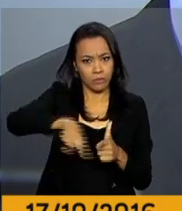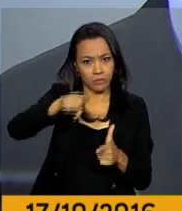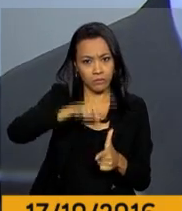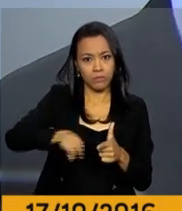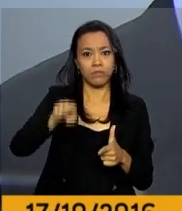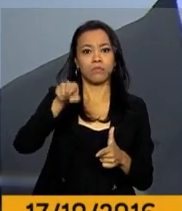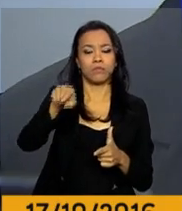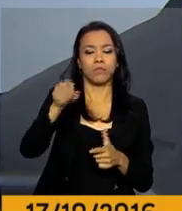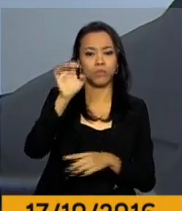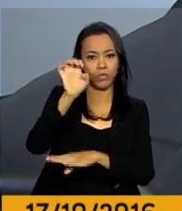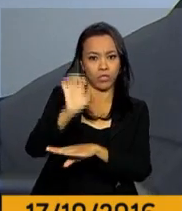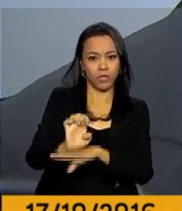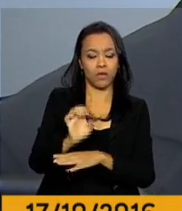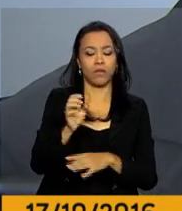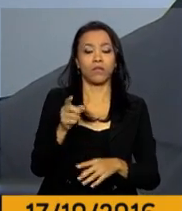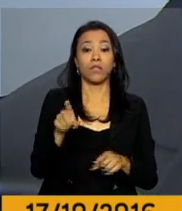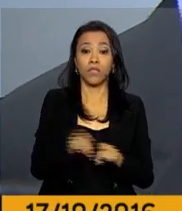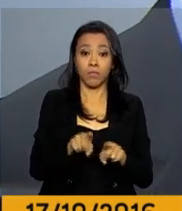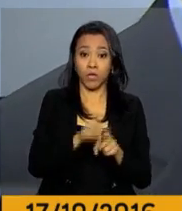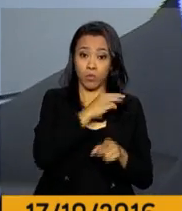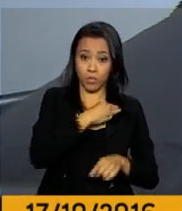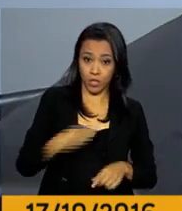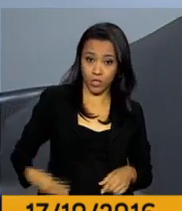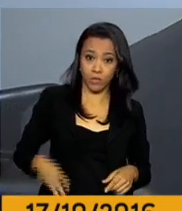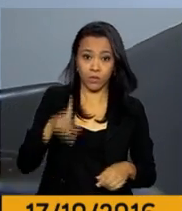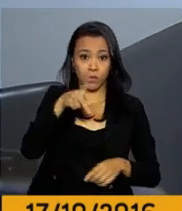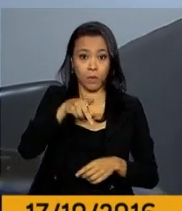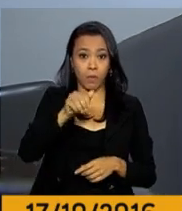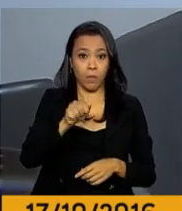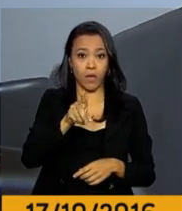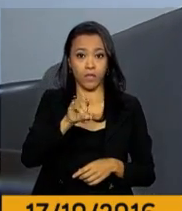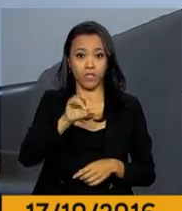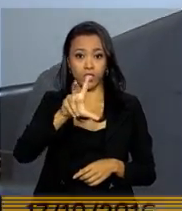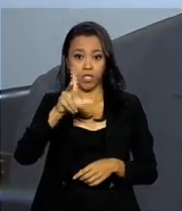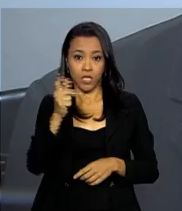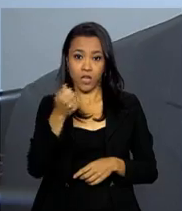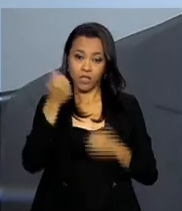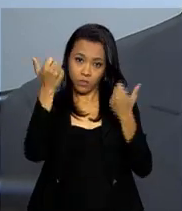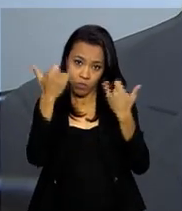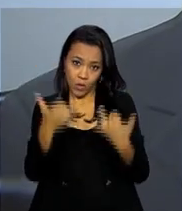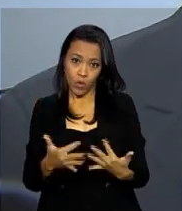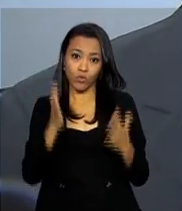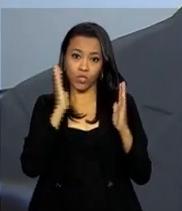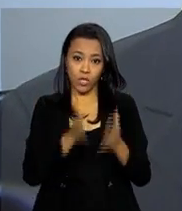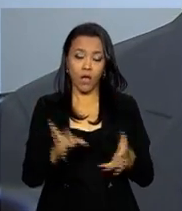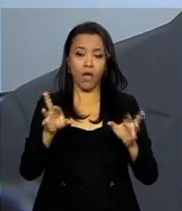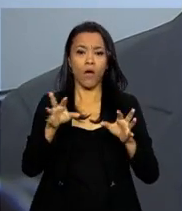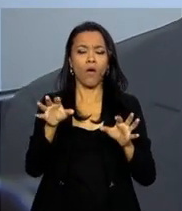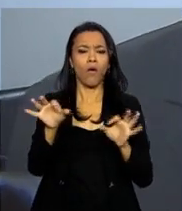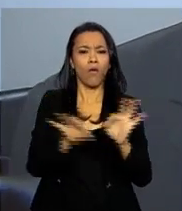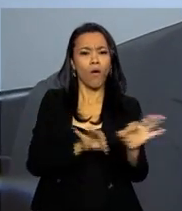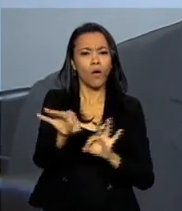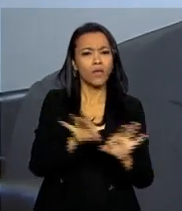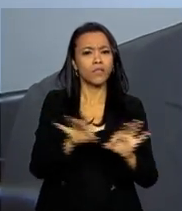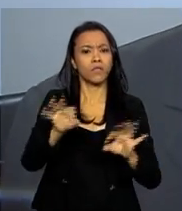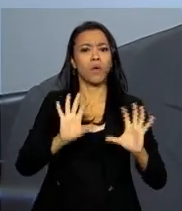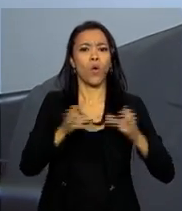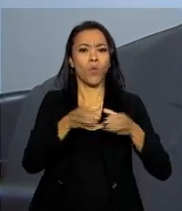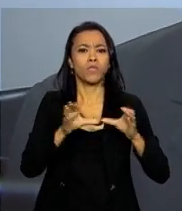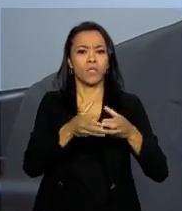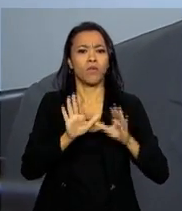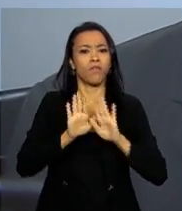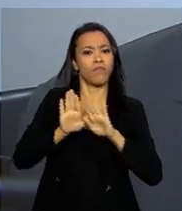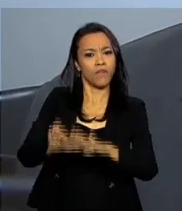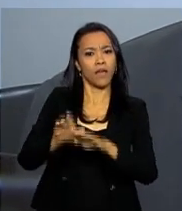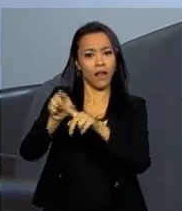Como disse o ministro Padilha, nós já montamos uma comissão que vai ficar dia 24, 25 e 26,